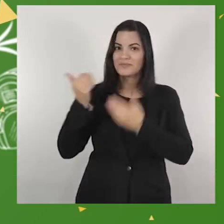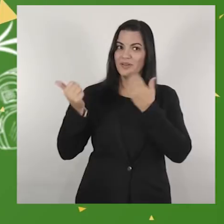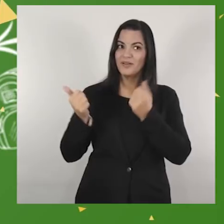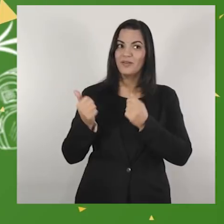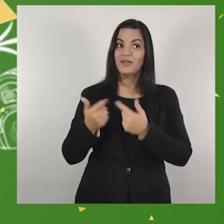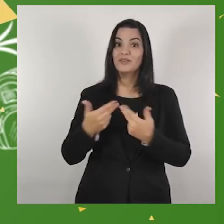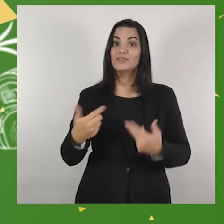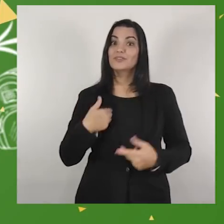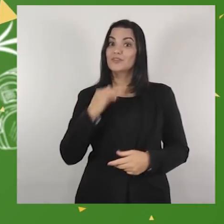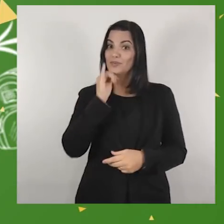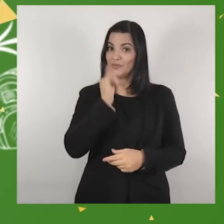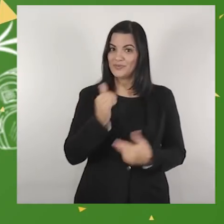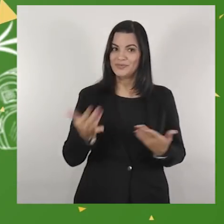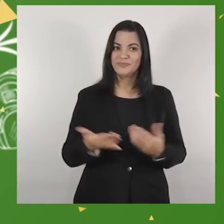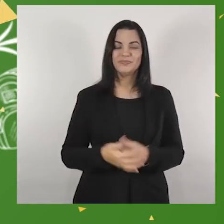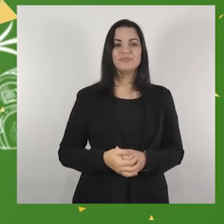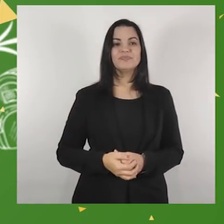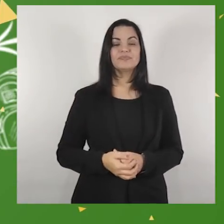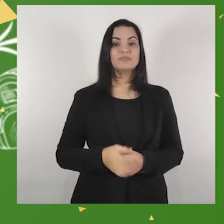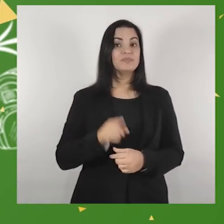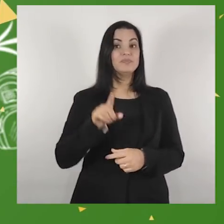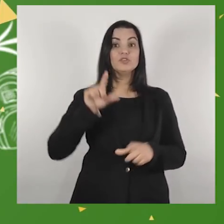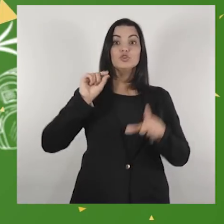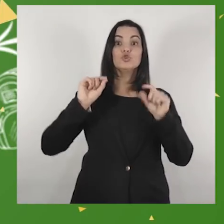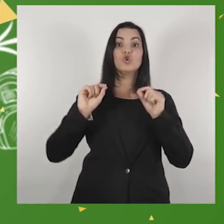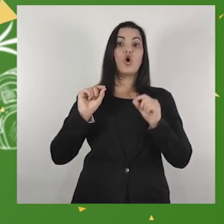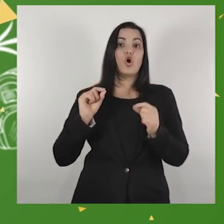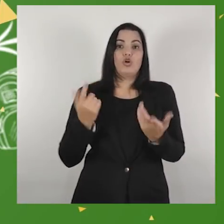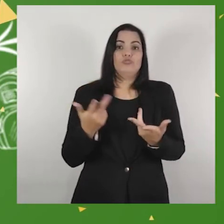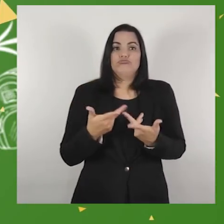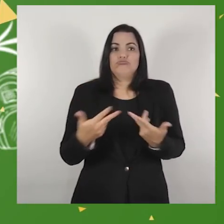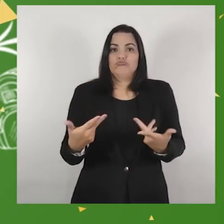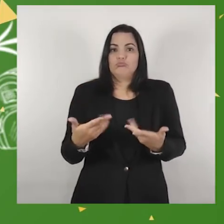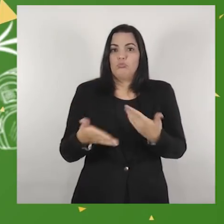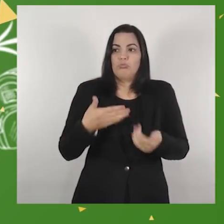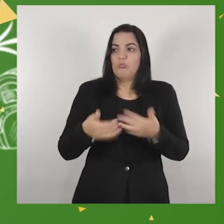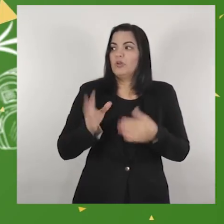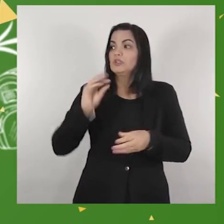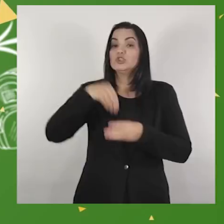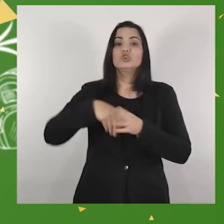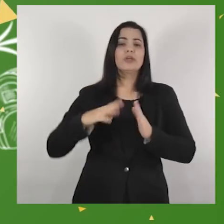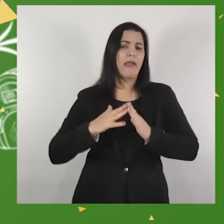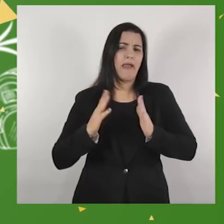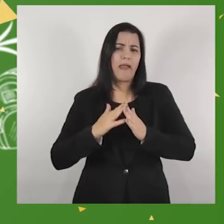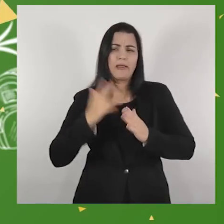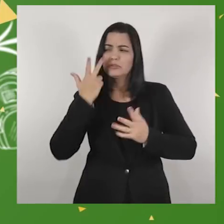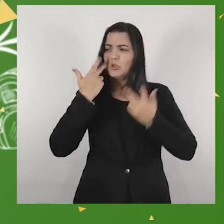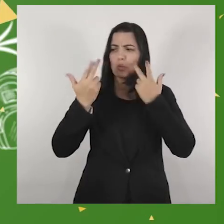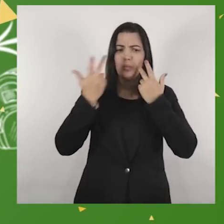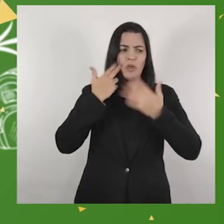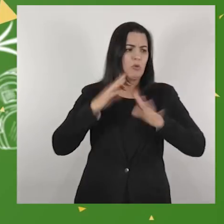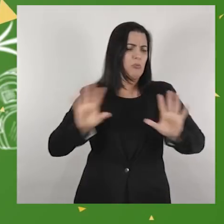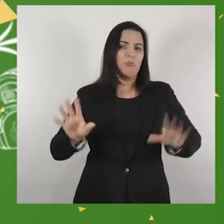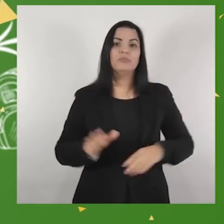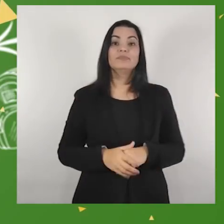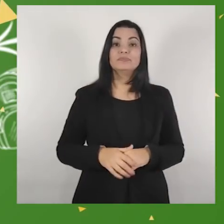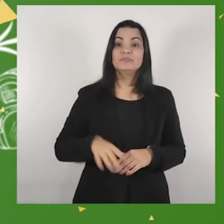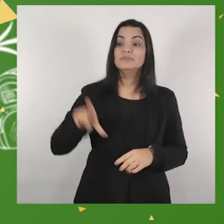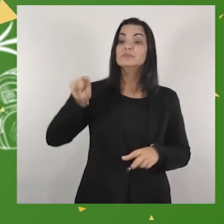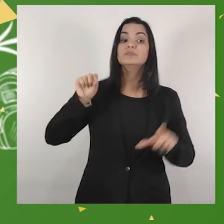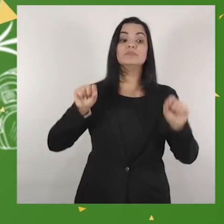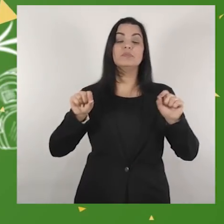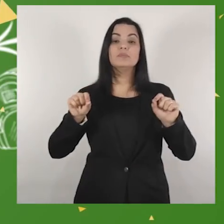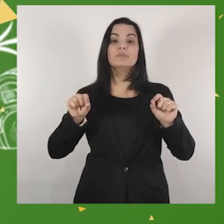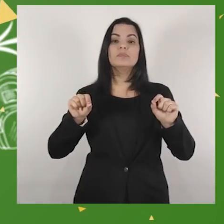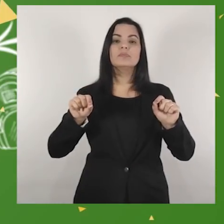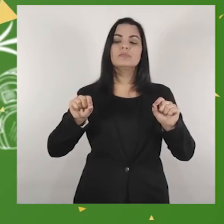vocês possam entender mais uma vez o que a Pro está dizendo. Você vai escolher um objeto que você tenha aí na